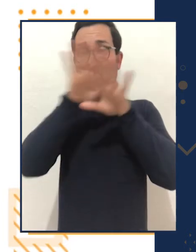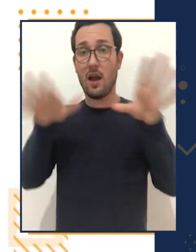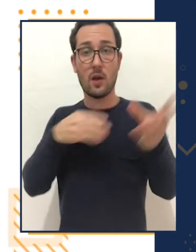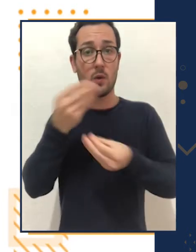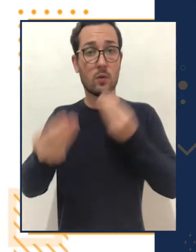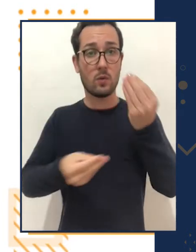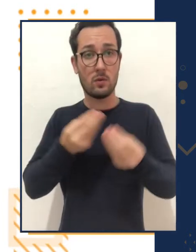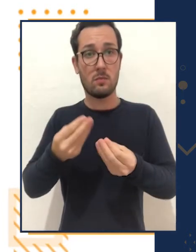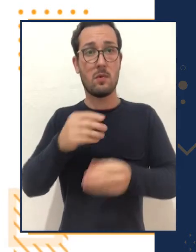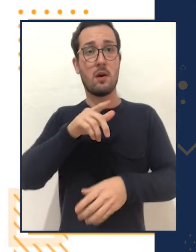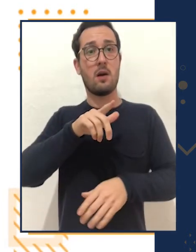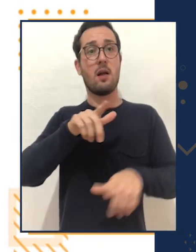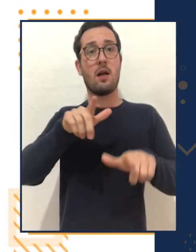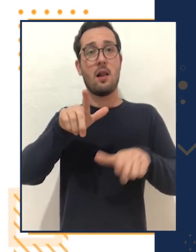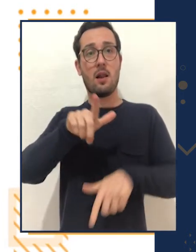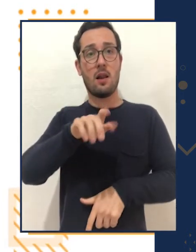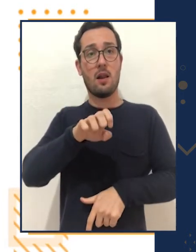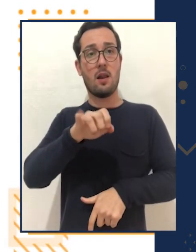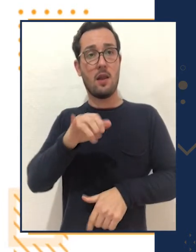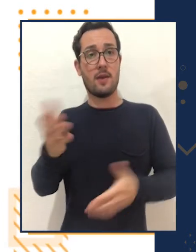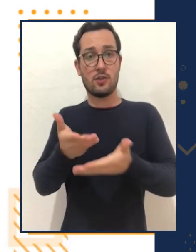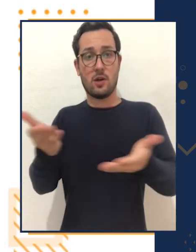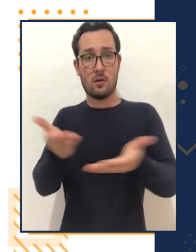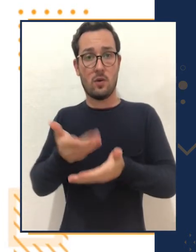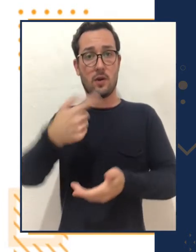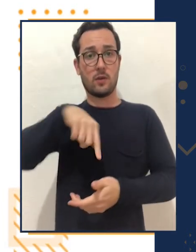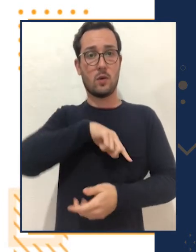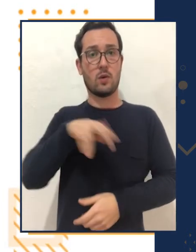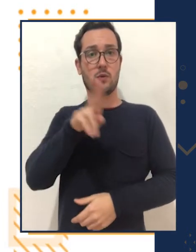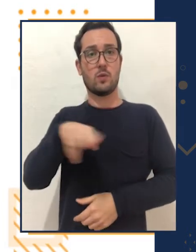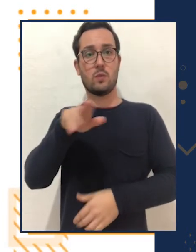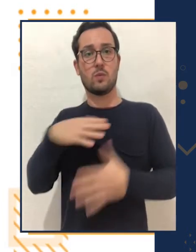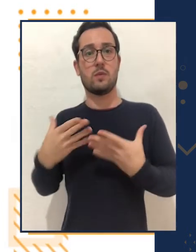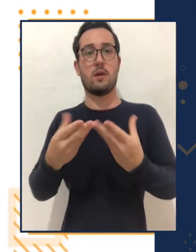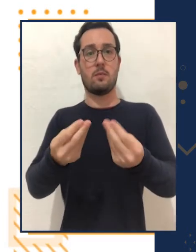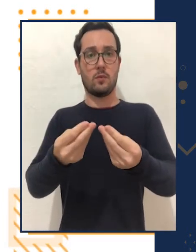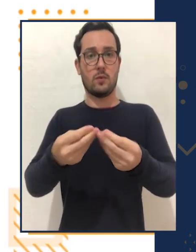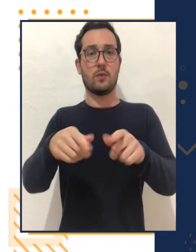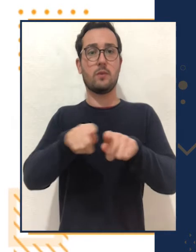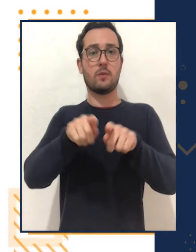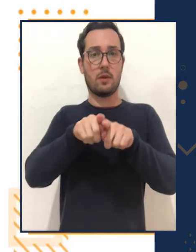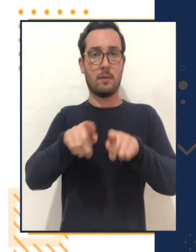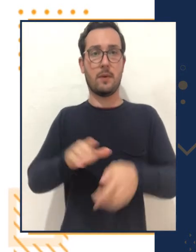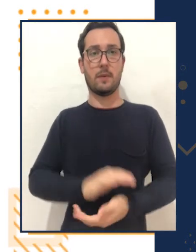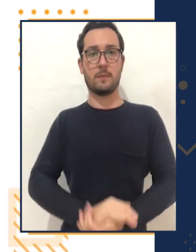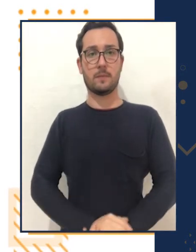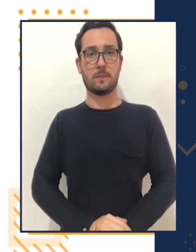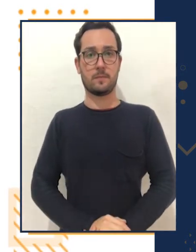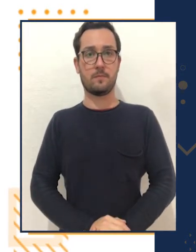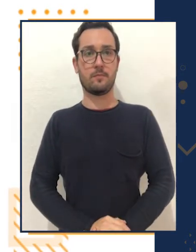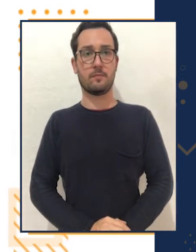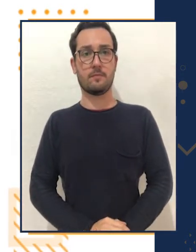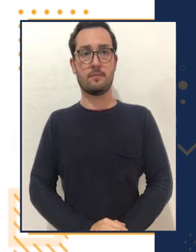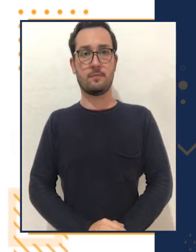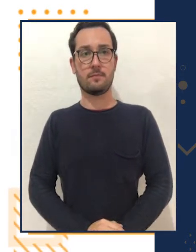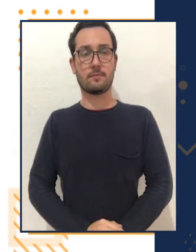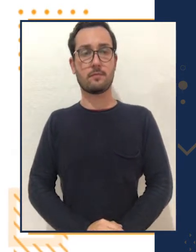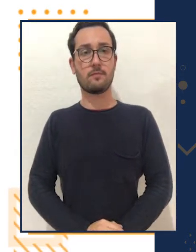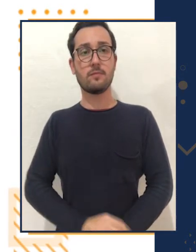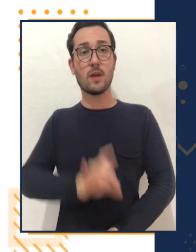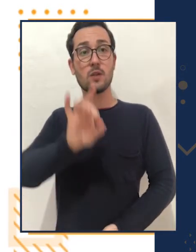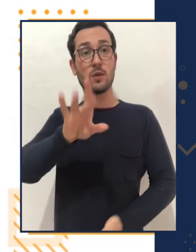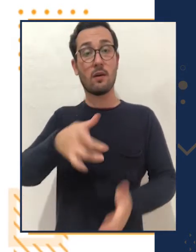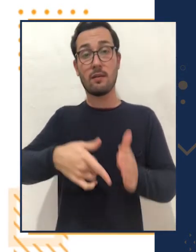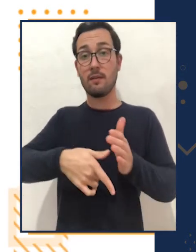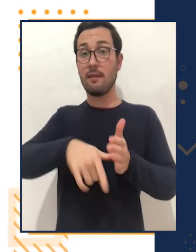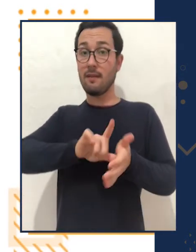com a lei de Ohm, não vai bastar para a gente poder, né, calcular essas diversas grandezas no